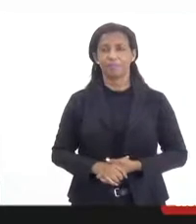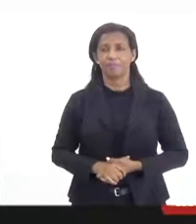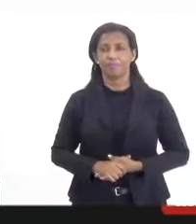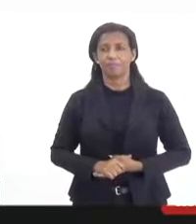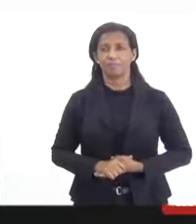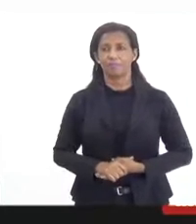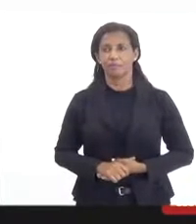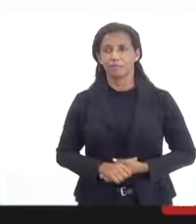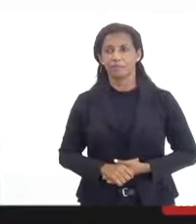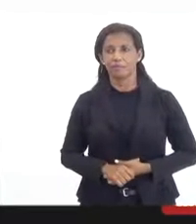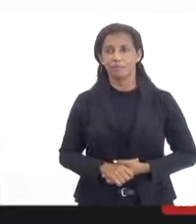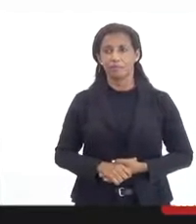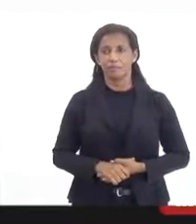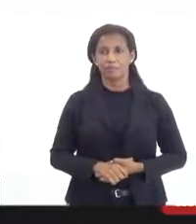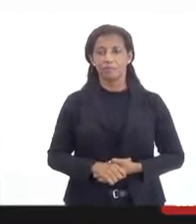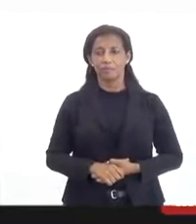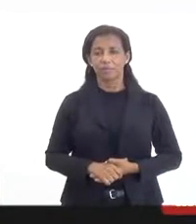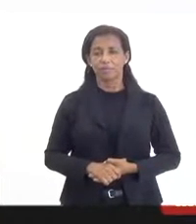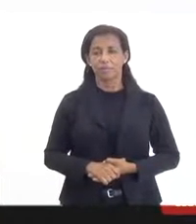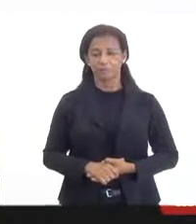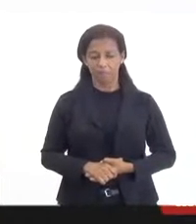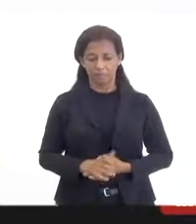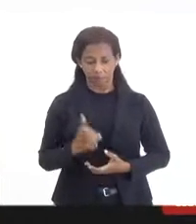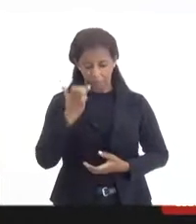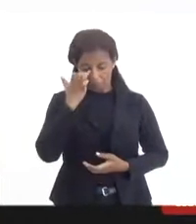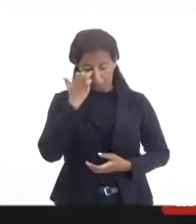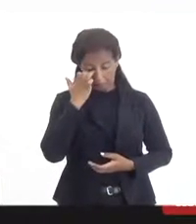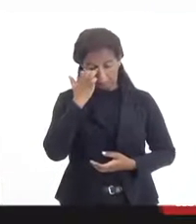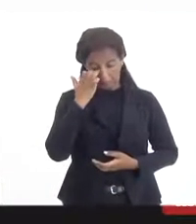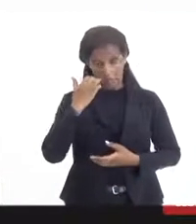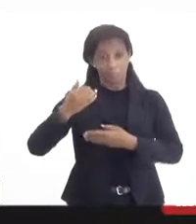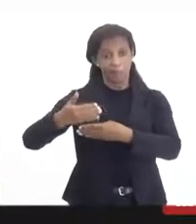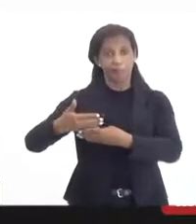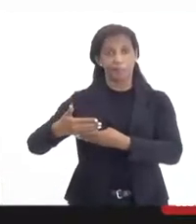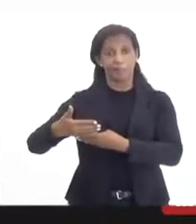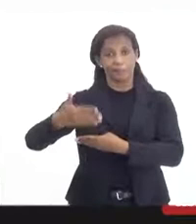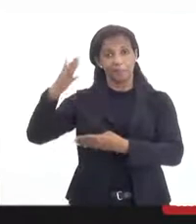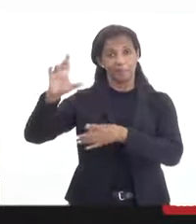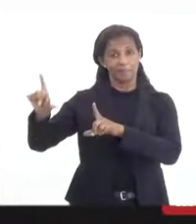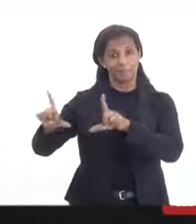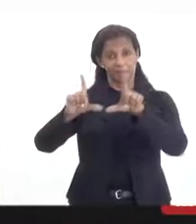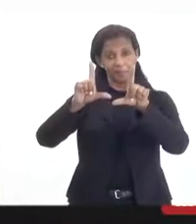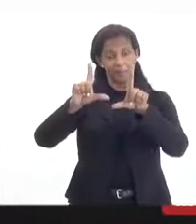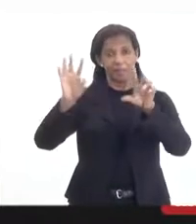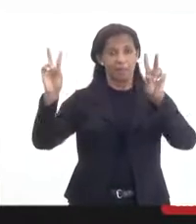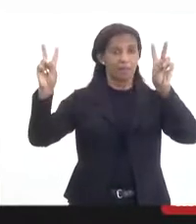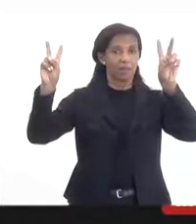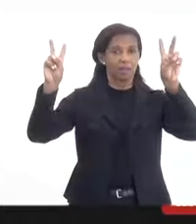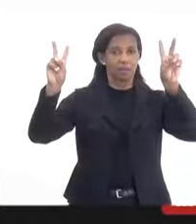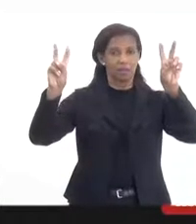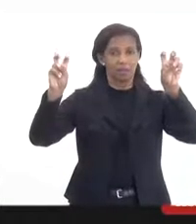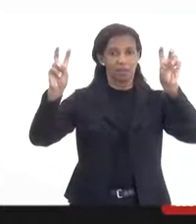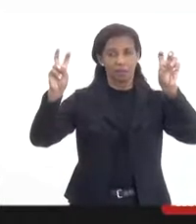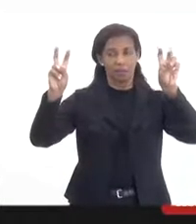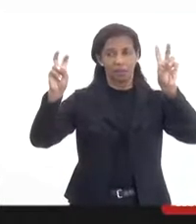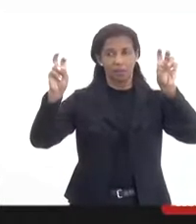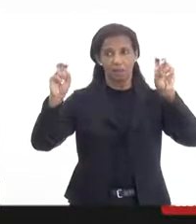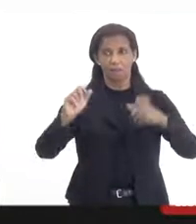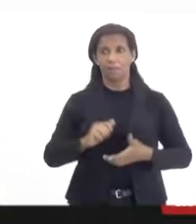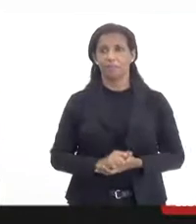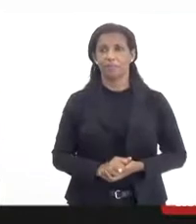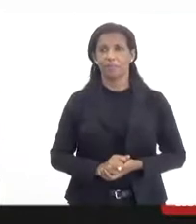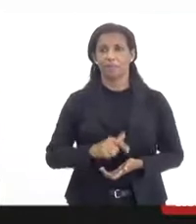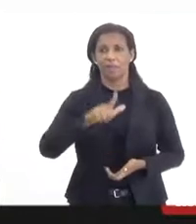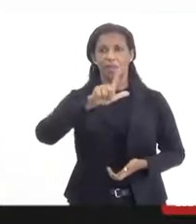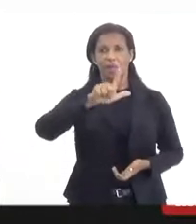Então, passando aqui, deputado Luiz Paulo, ao primeiro tema, né, do LGN C5+,